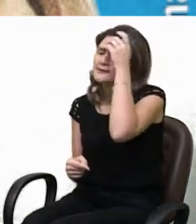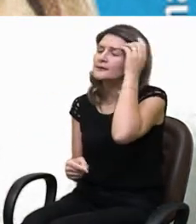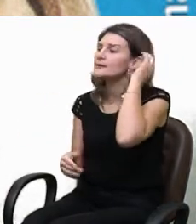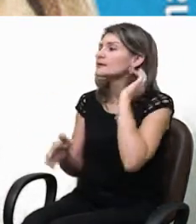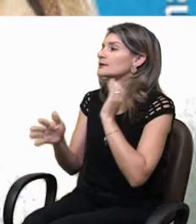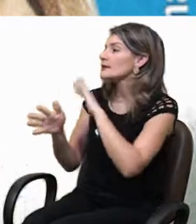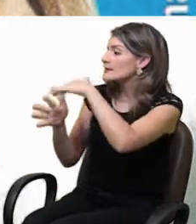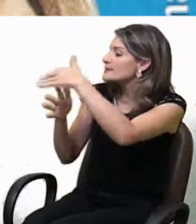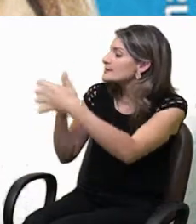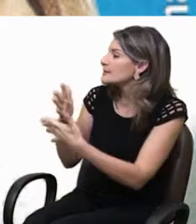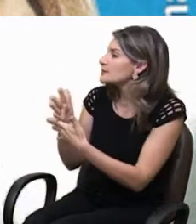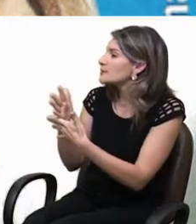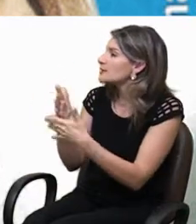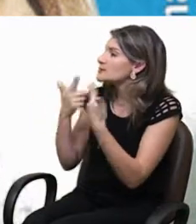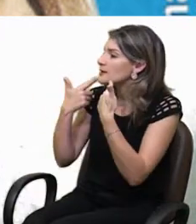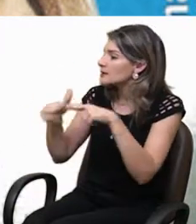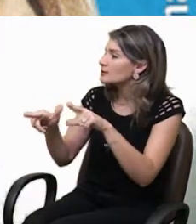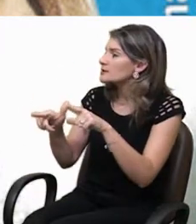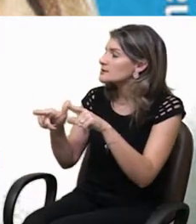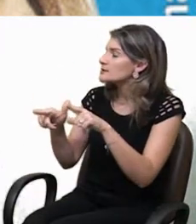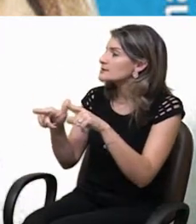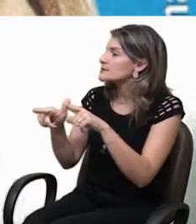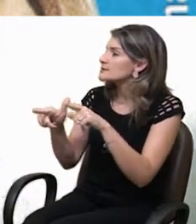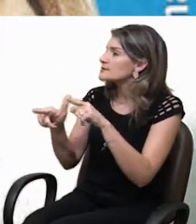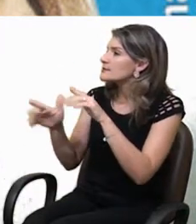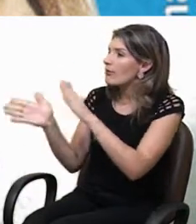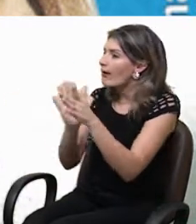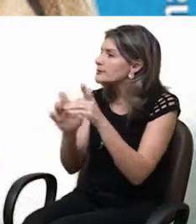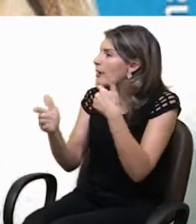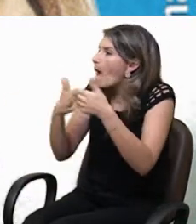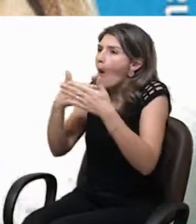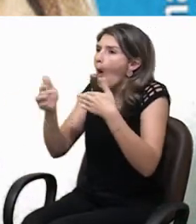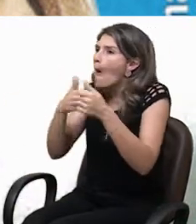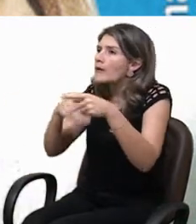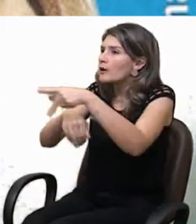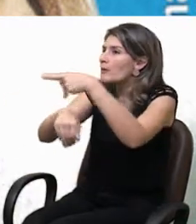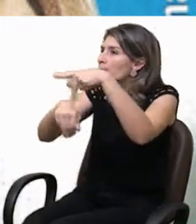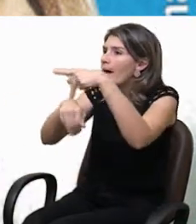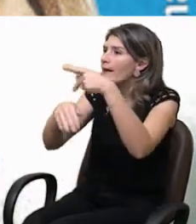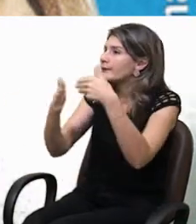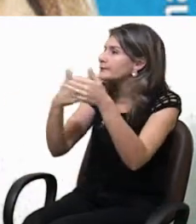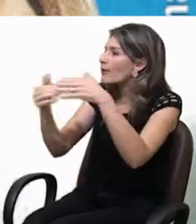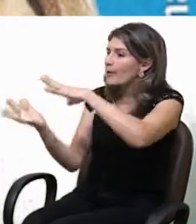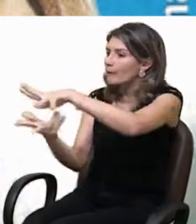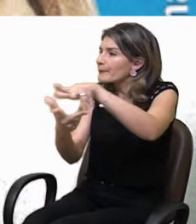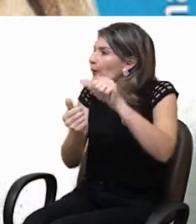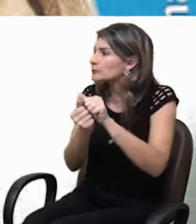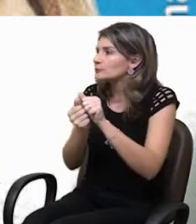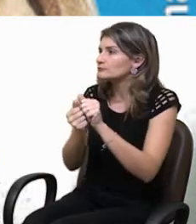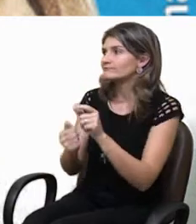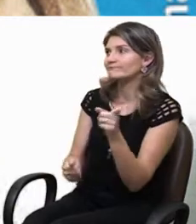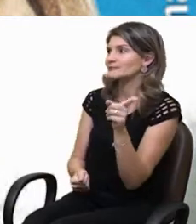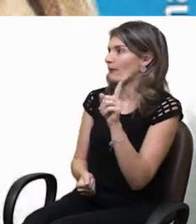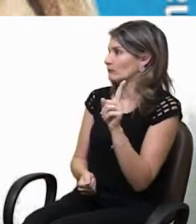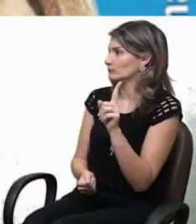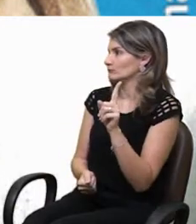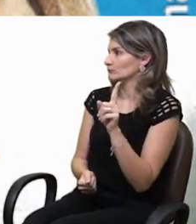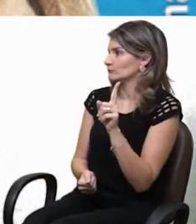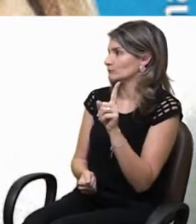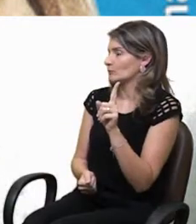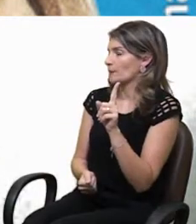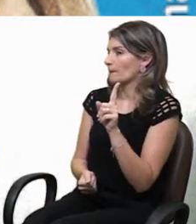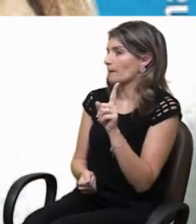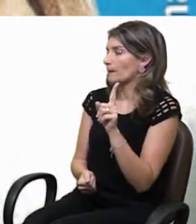aprender Libras, que é a língua de sinais, eu consigo conversar com qualquer surdo, em qualquer lugar do mundo?